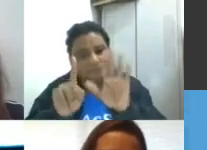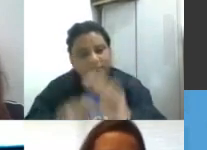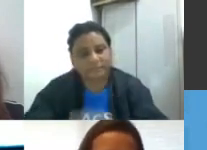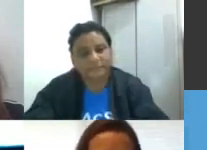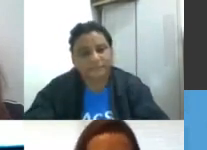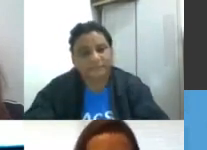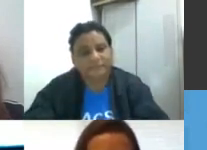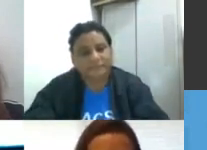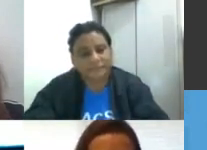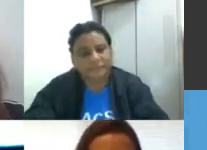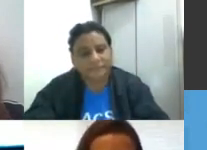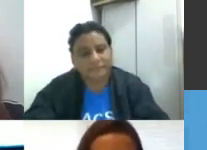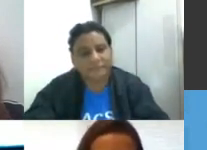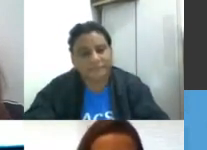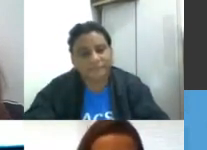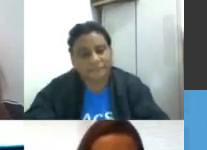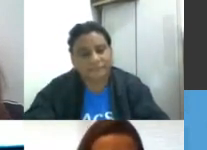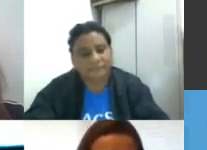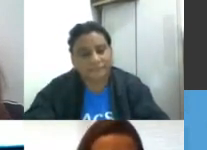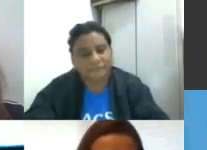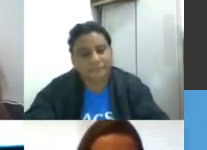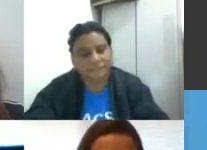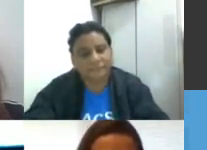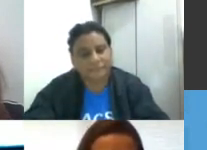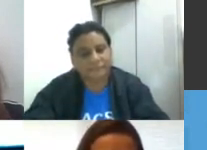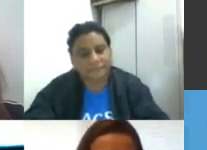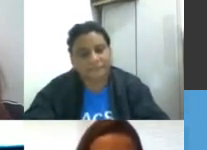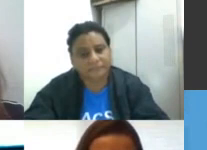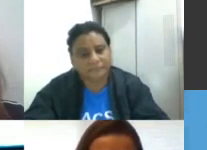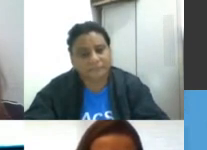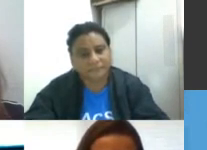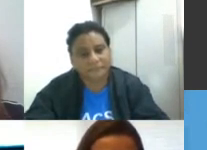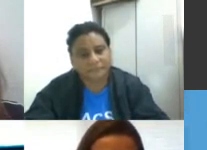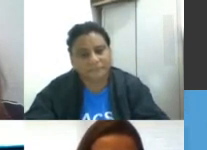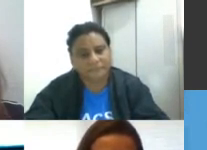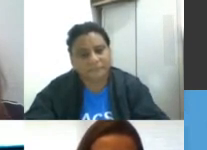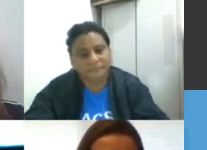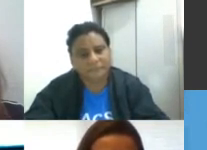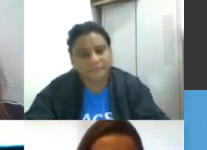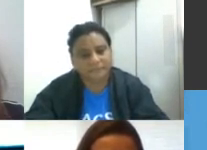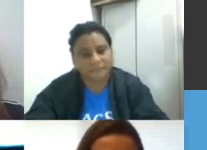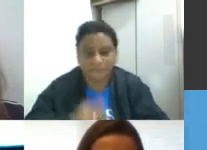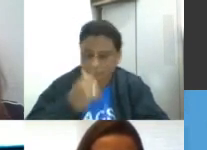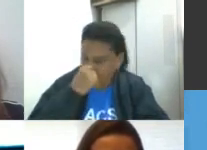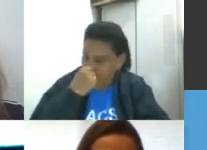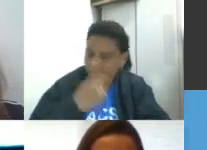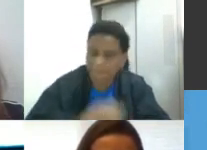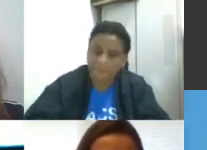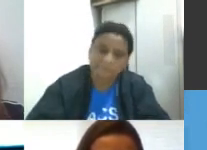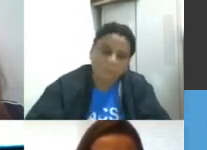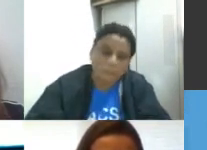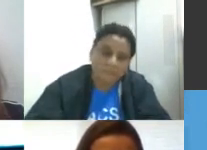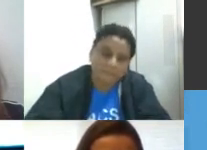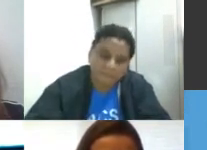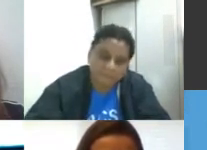conforme protocolo ele dura minimamente seis meses certo não tem nenhum tratamento com o mês inferior